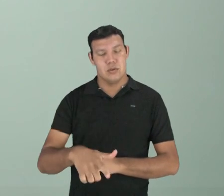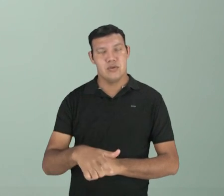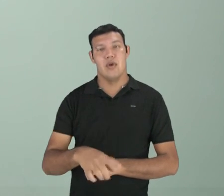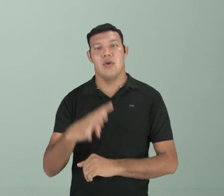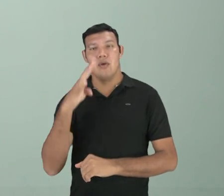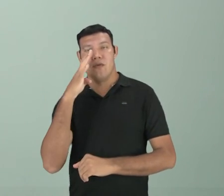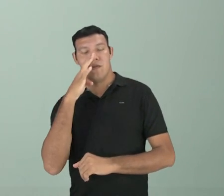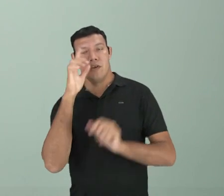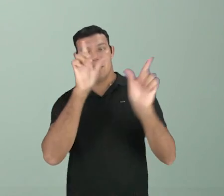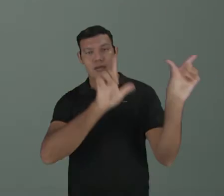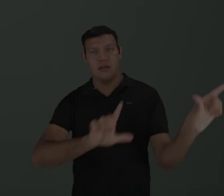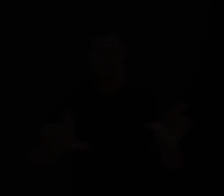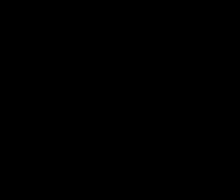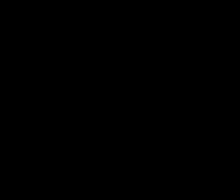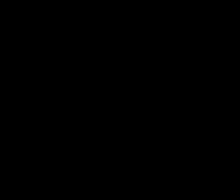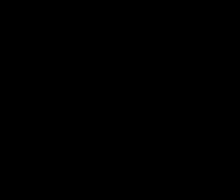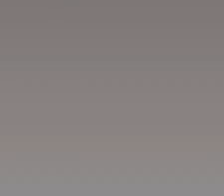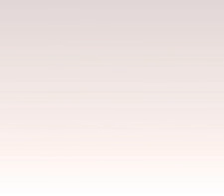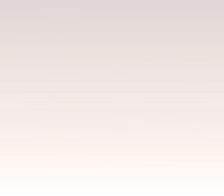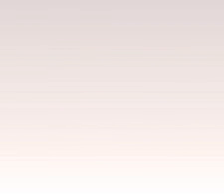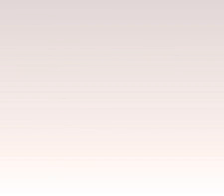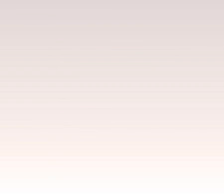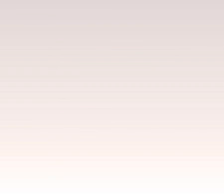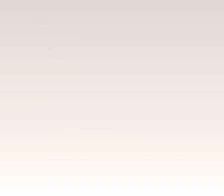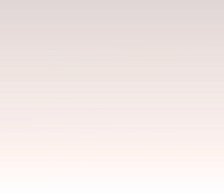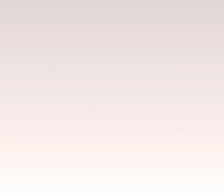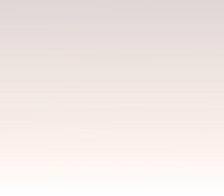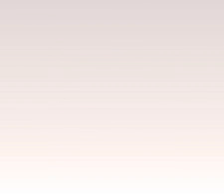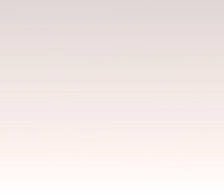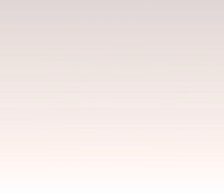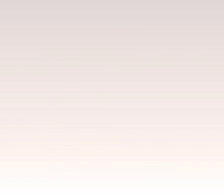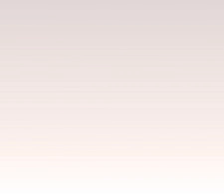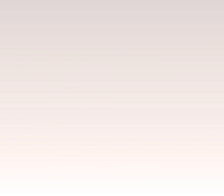mais exercícios sobre esse tempo E aí